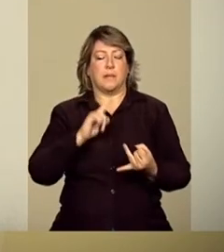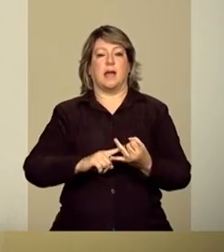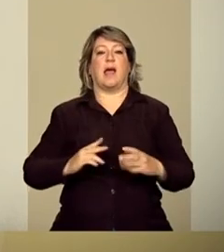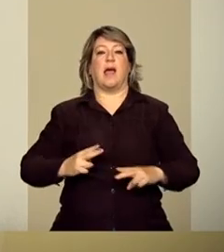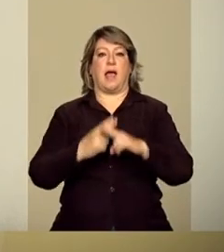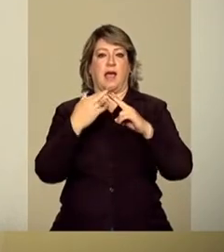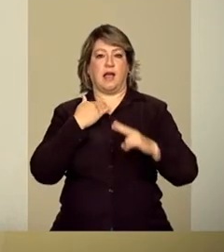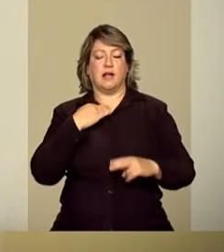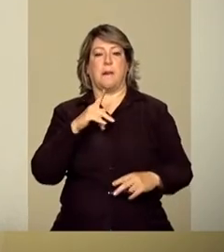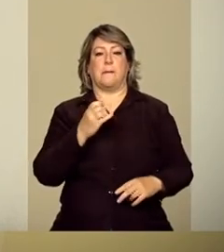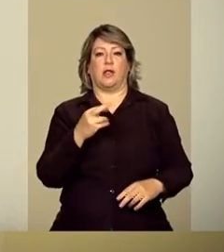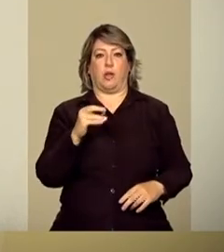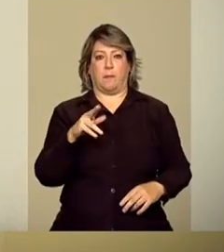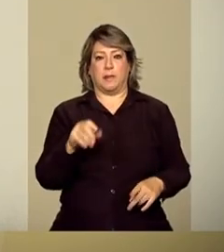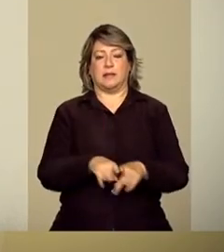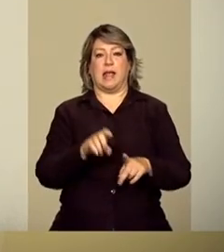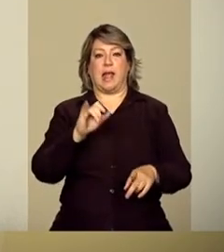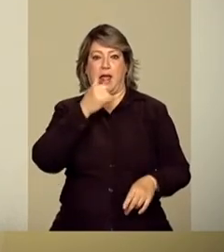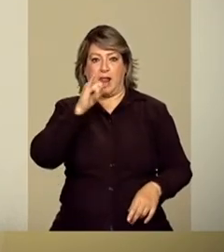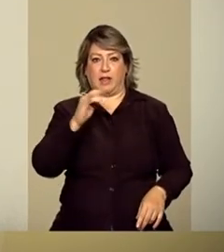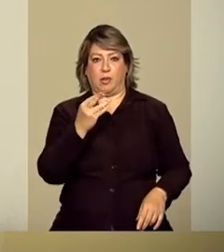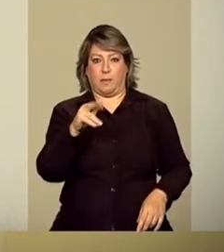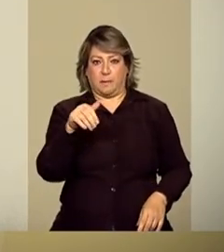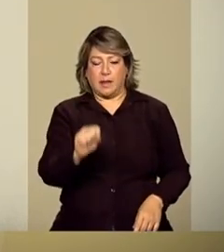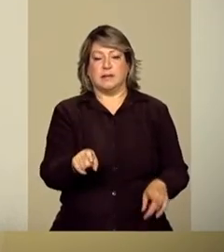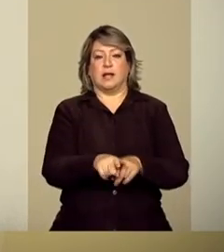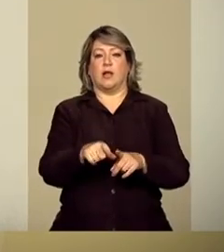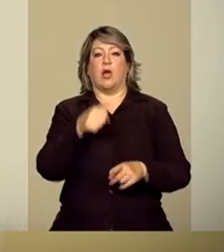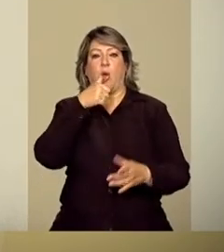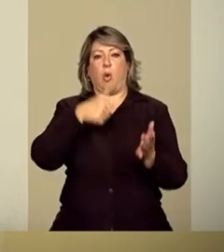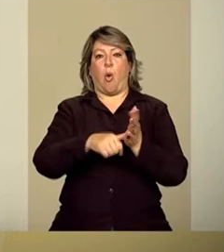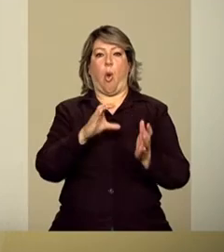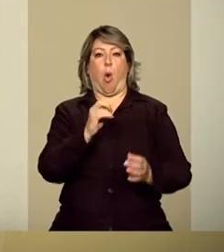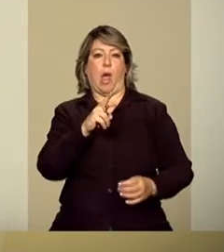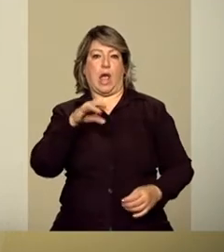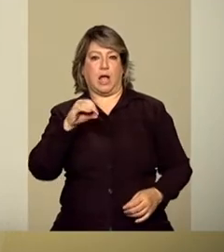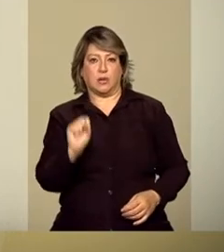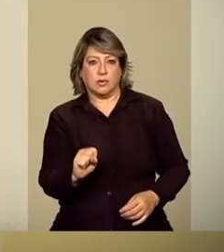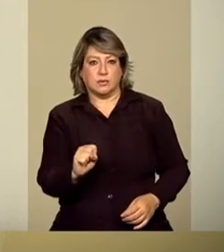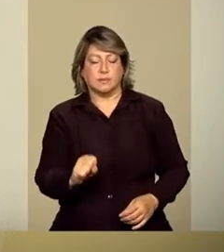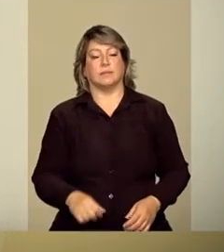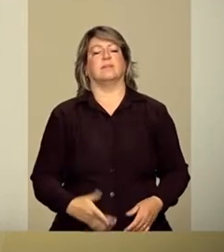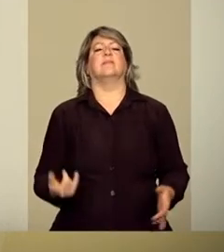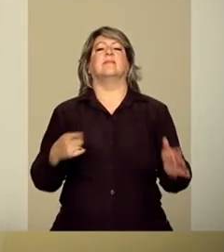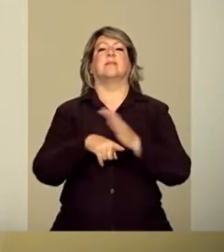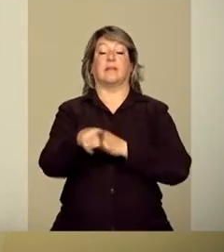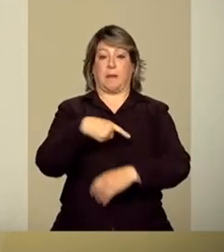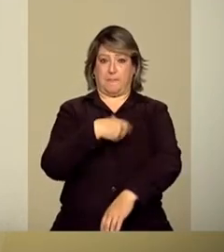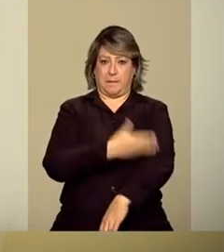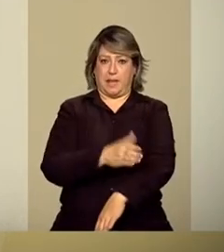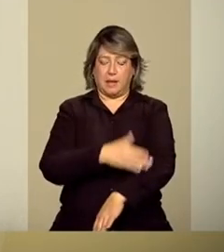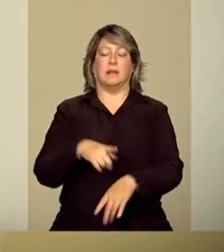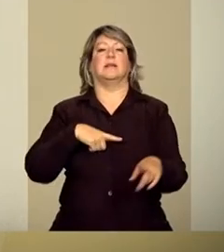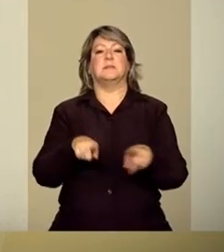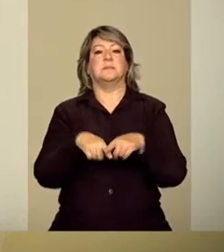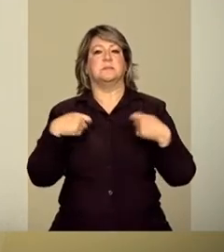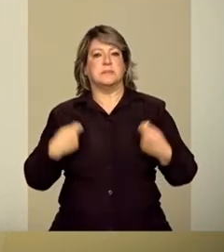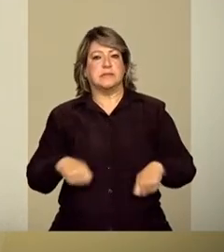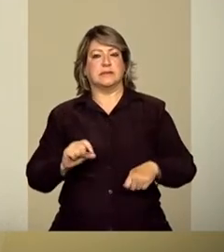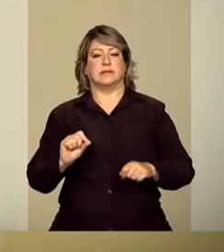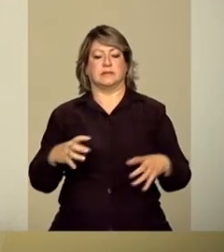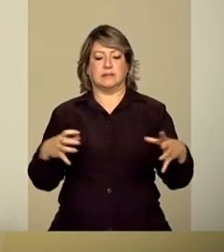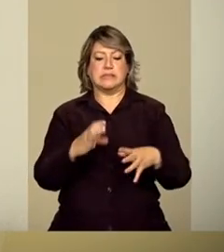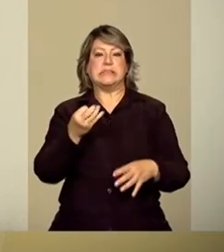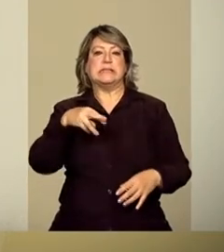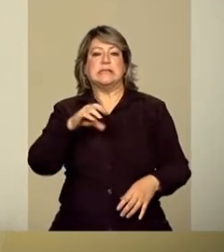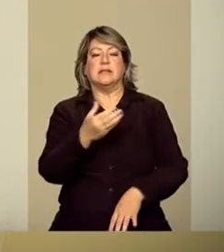a Petrobras, a Eletrobras e os Correios. Presidente, a preparação dos atletas de ponta também depende de centros de treinamento de excelência,